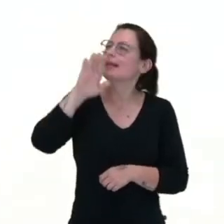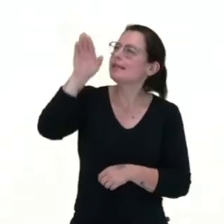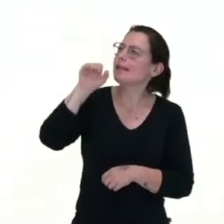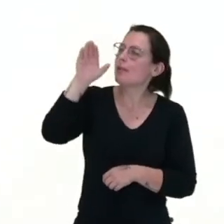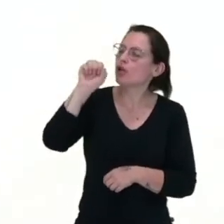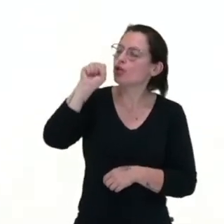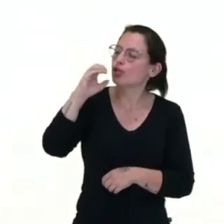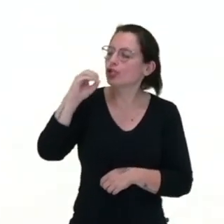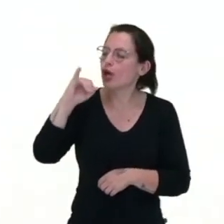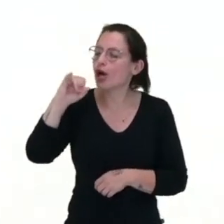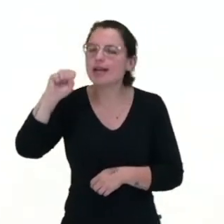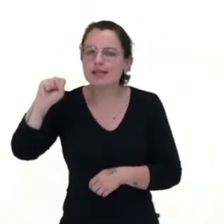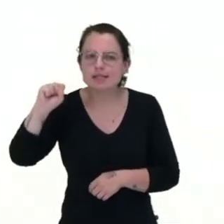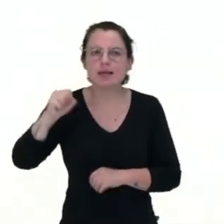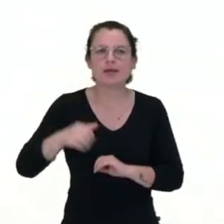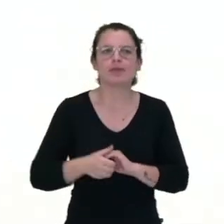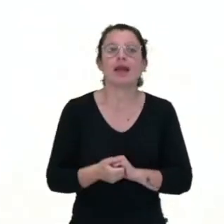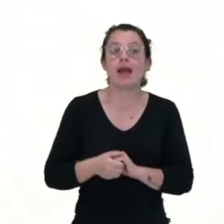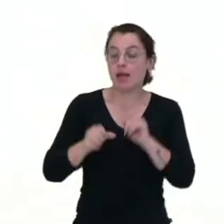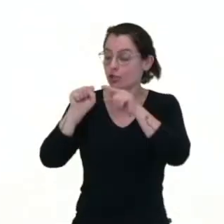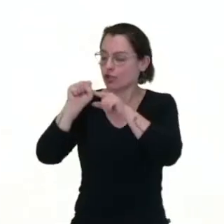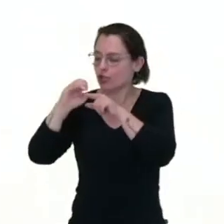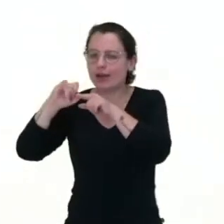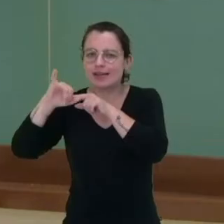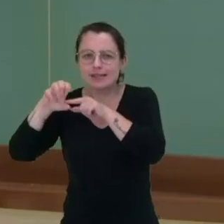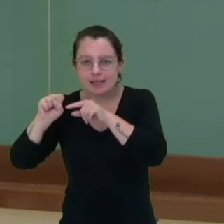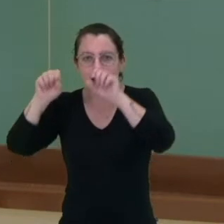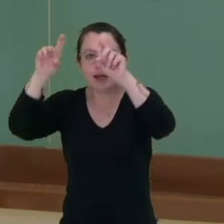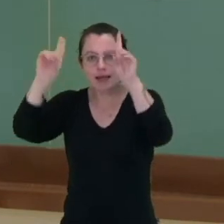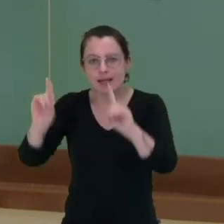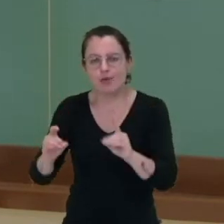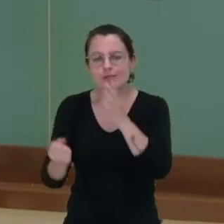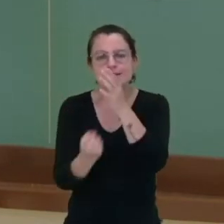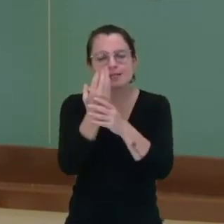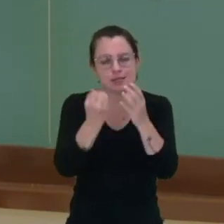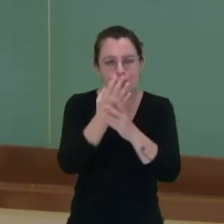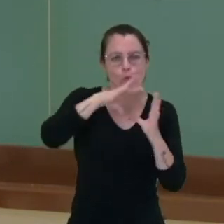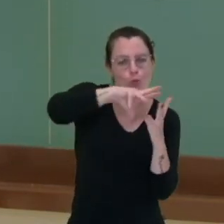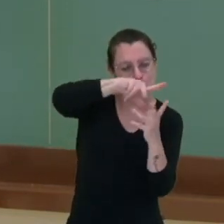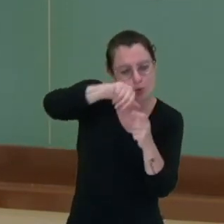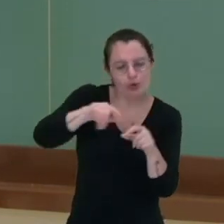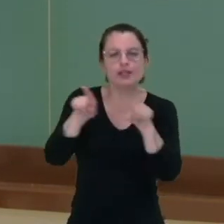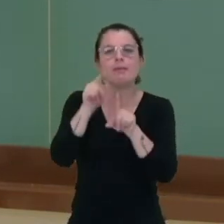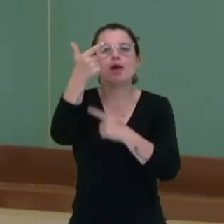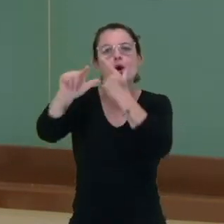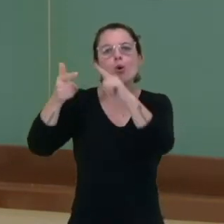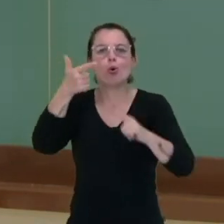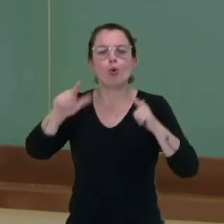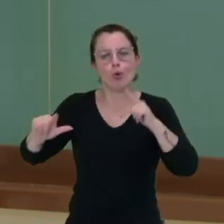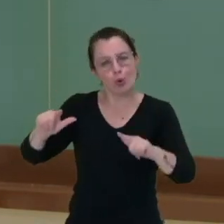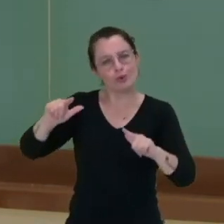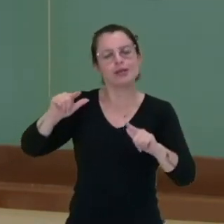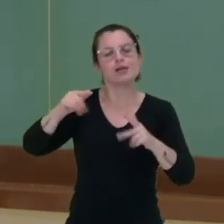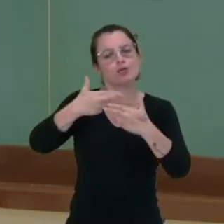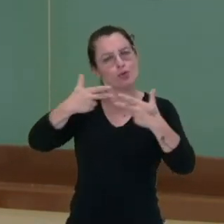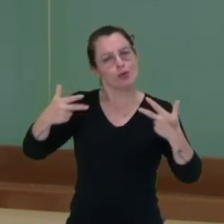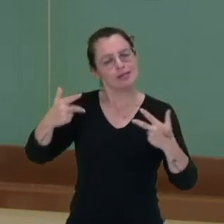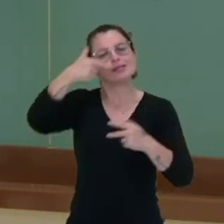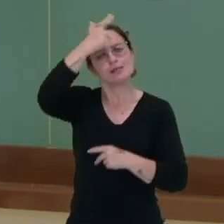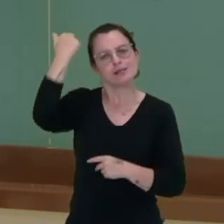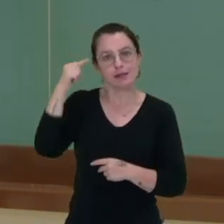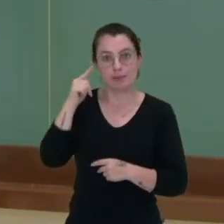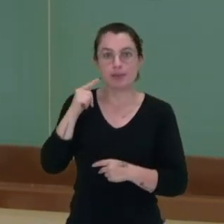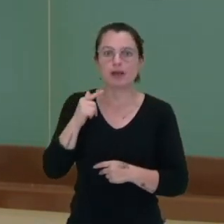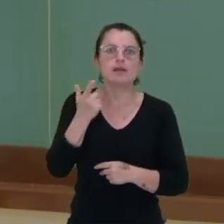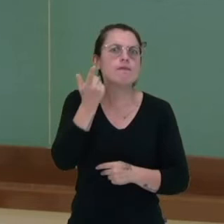deuses, eventualmente, criaram o mundo e todas as outras divindades. Então vejam aí, na mitologia asteca, nós